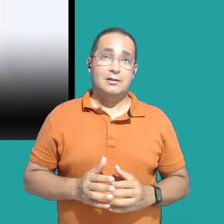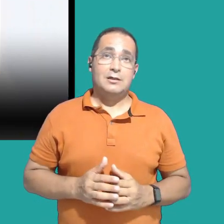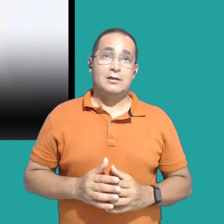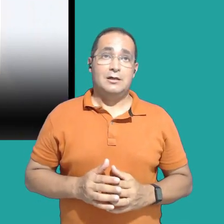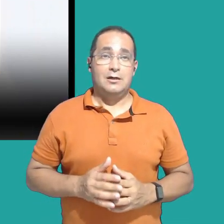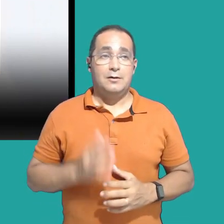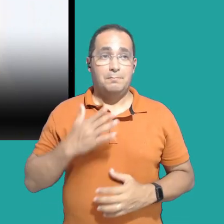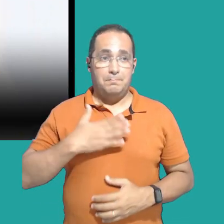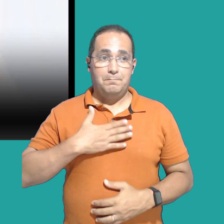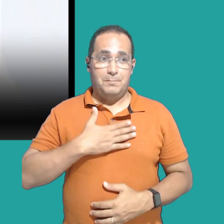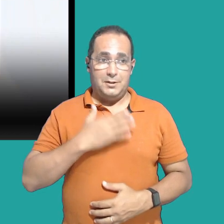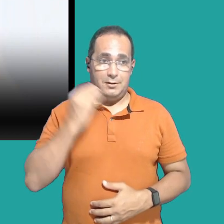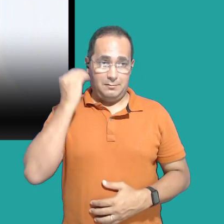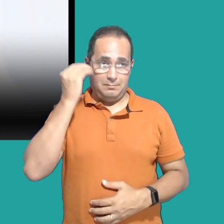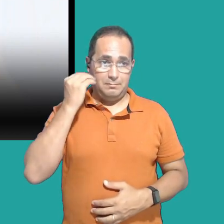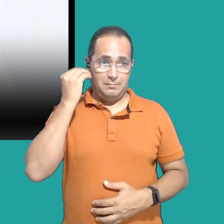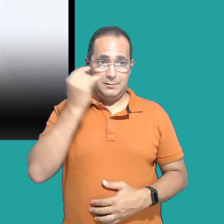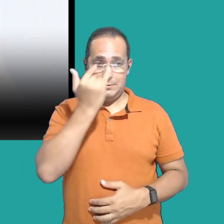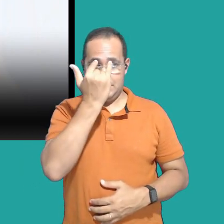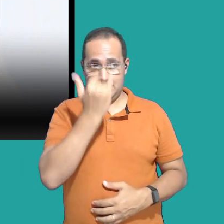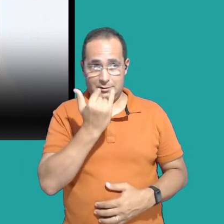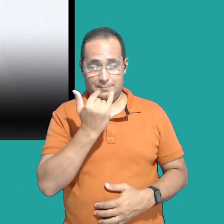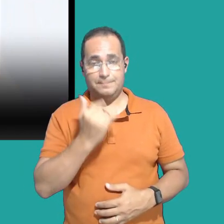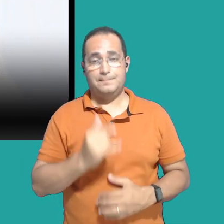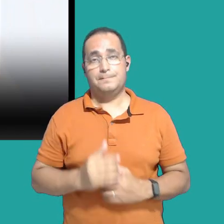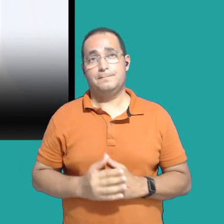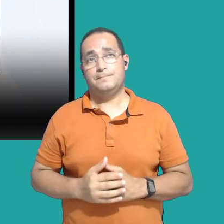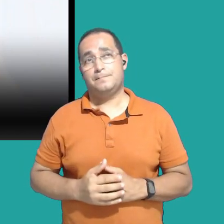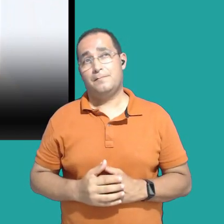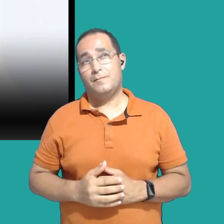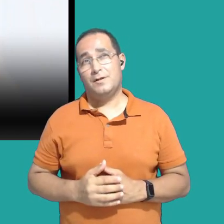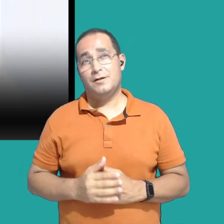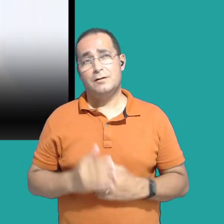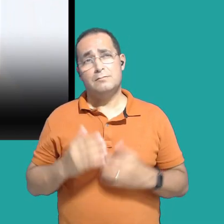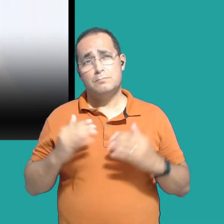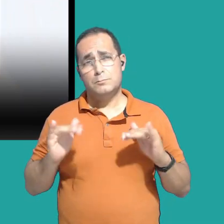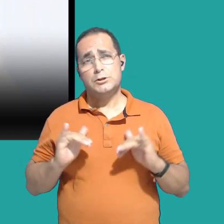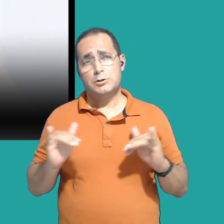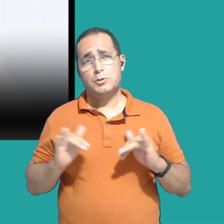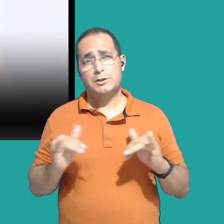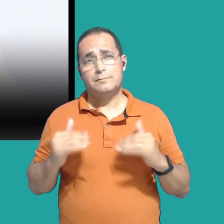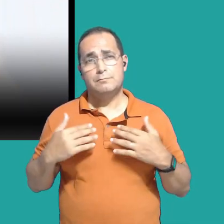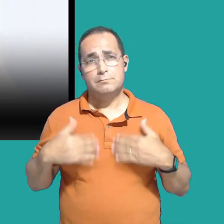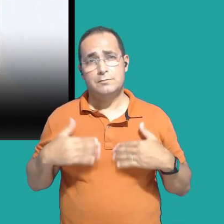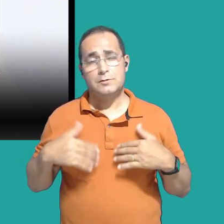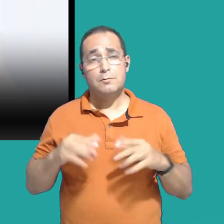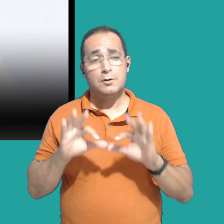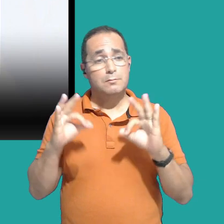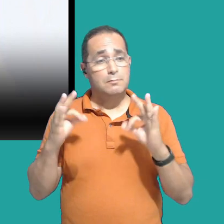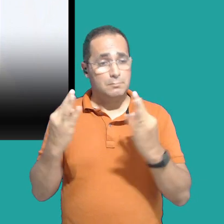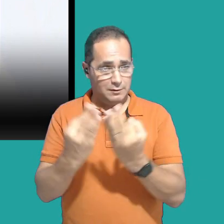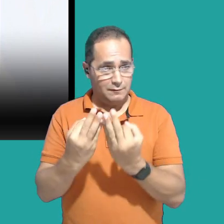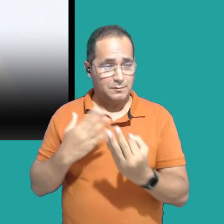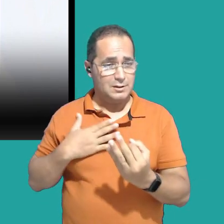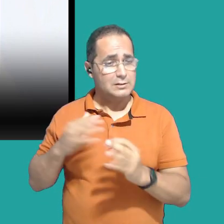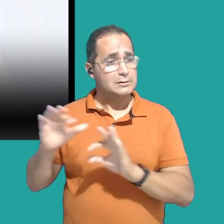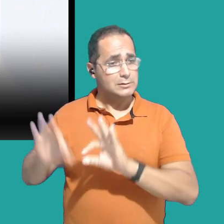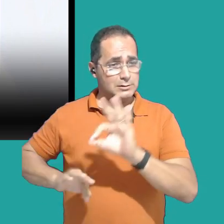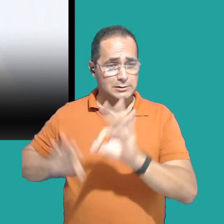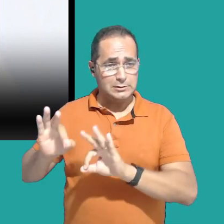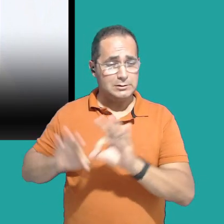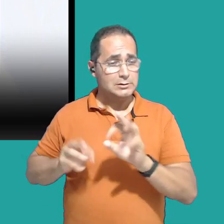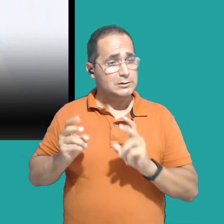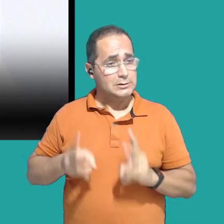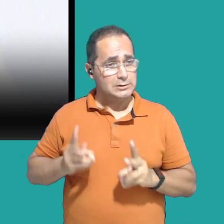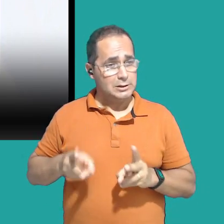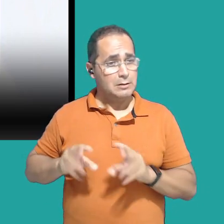Olha, foi a minha vivência como pessoa cega, ela foi bem tranquila, porque a minha